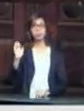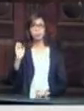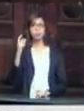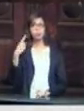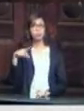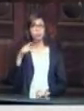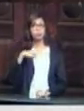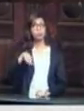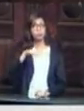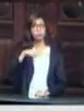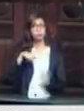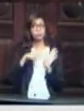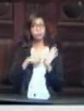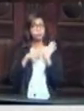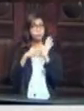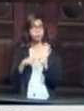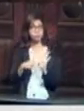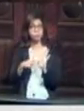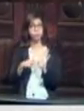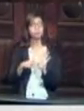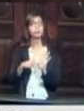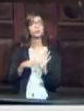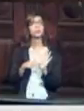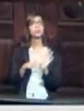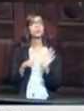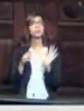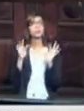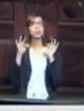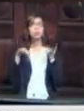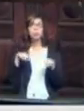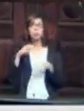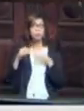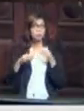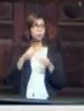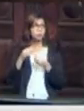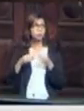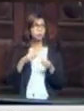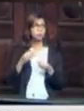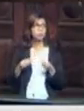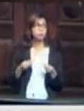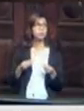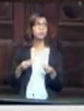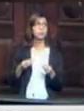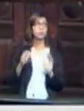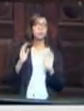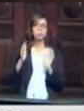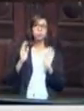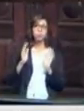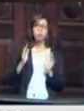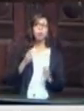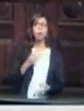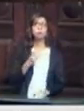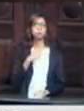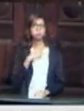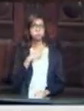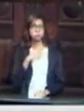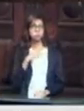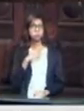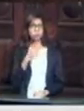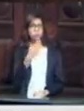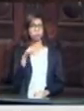por nós terminou sendo incorporado. Já existia um